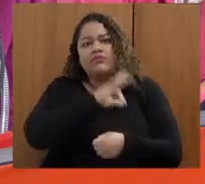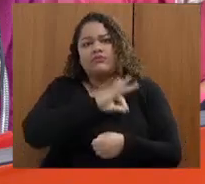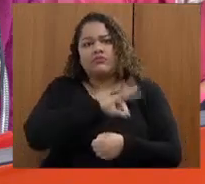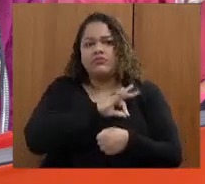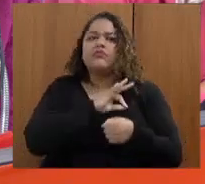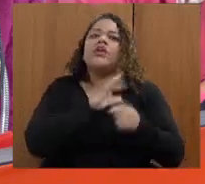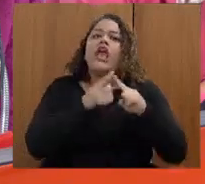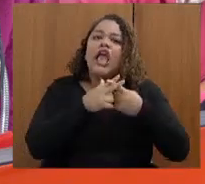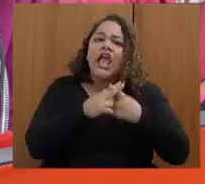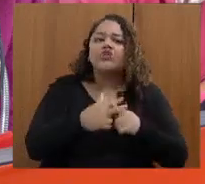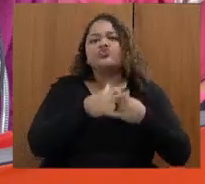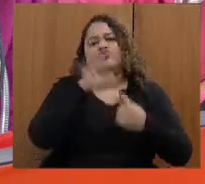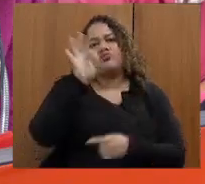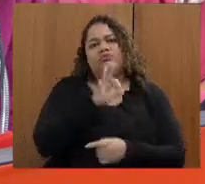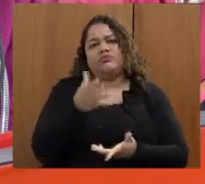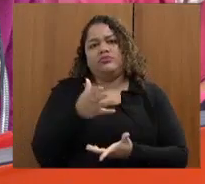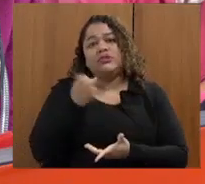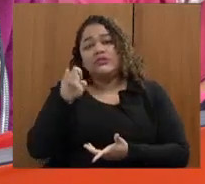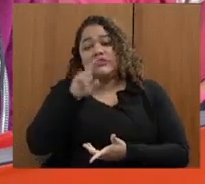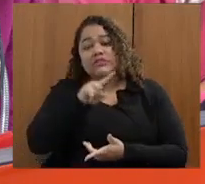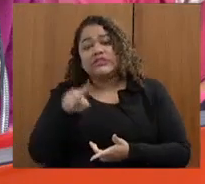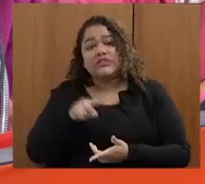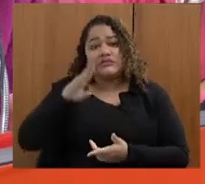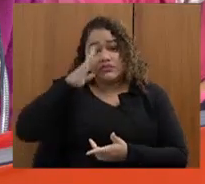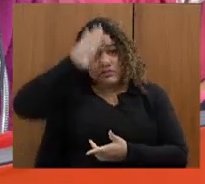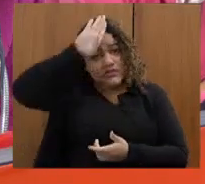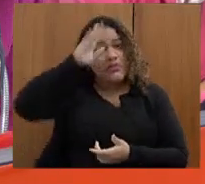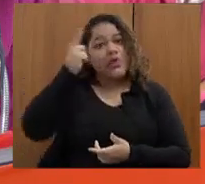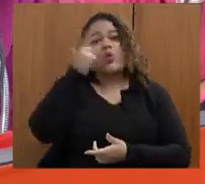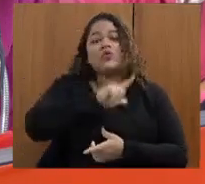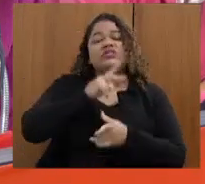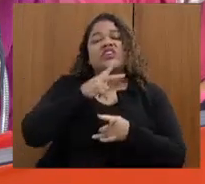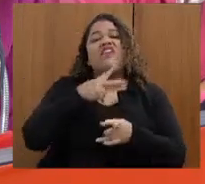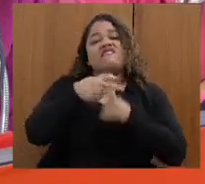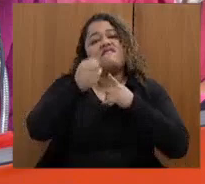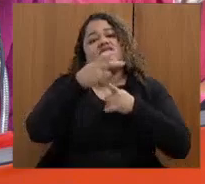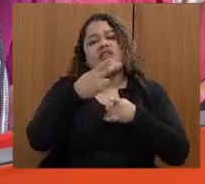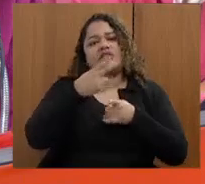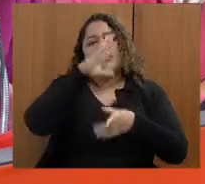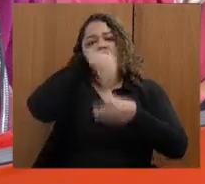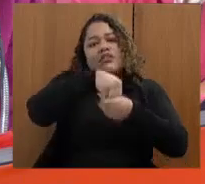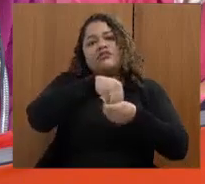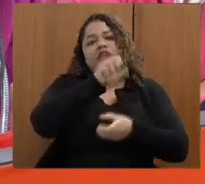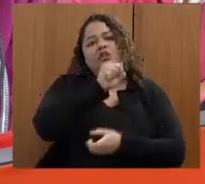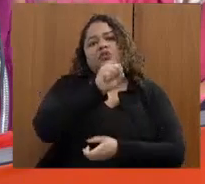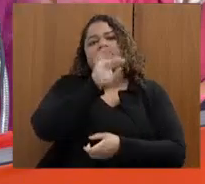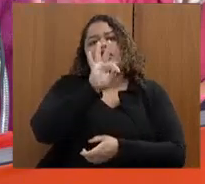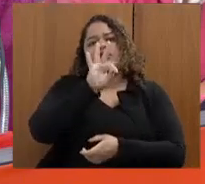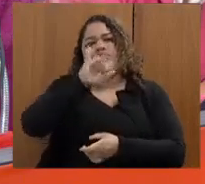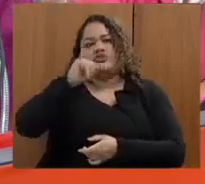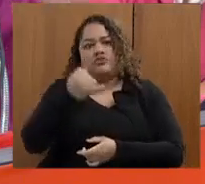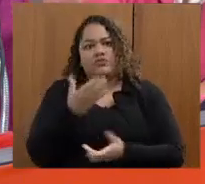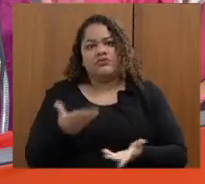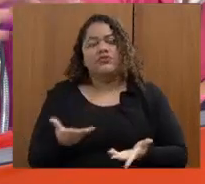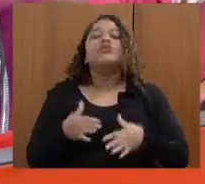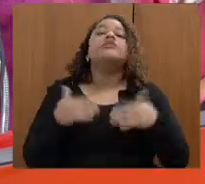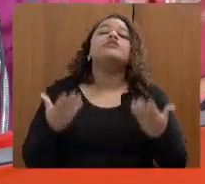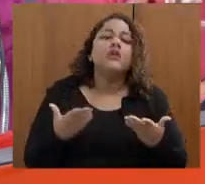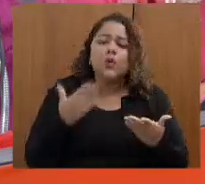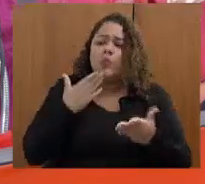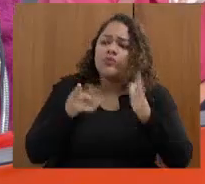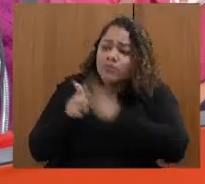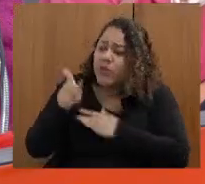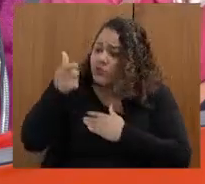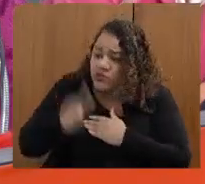salarial se Usei uma for vitorioso nação que tá no TJ Então minha pergunta é essa eu vou fazer muito simples objetiva